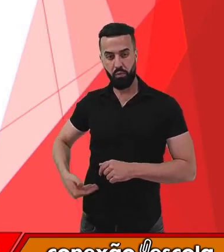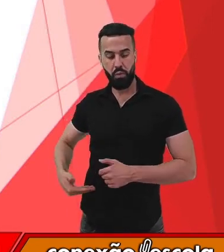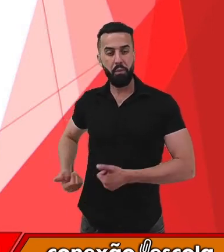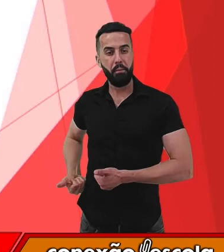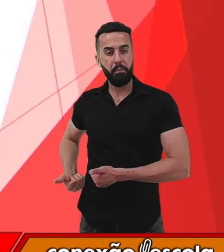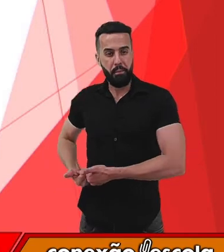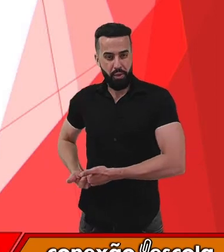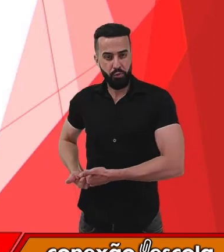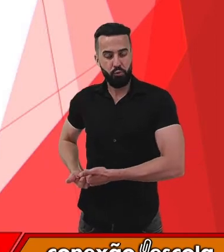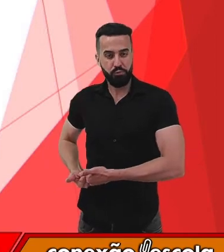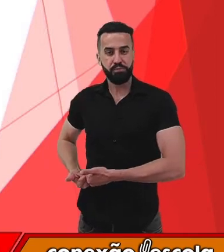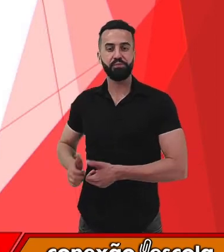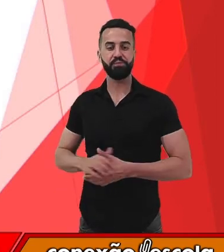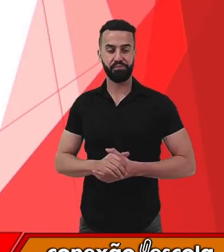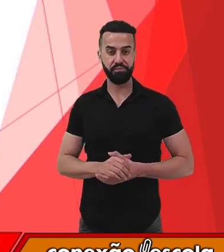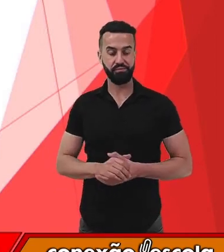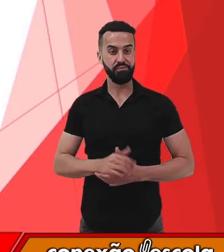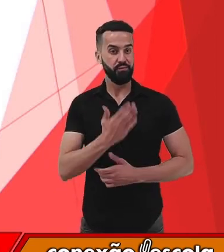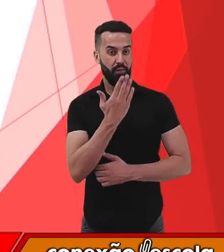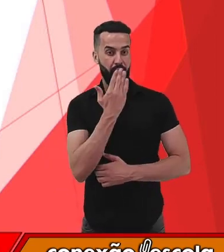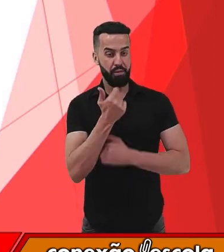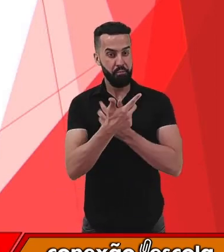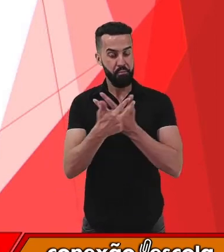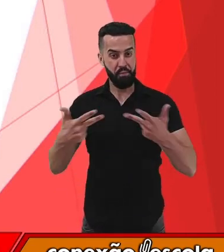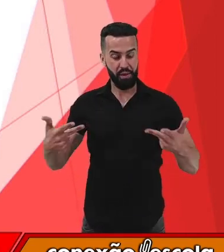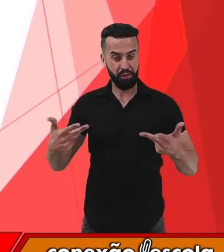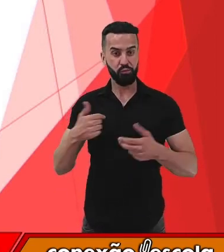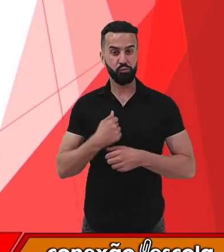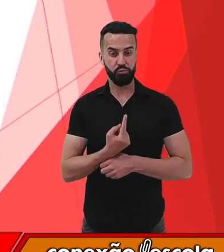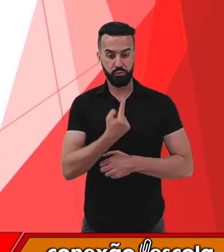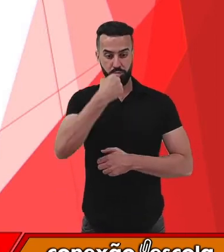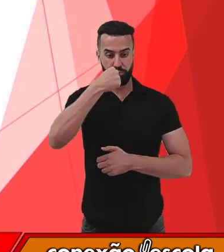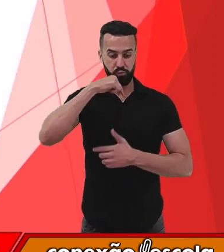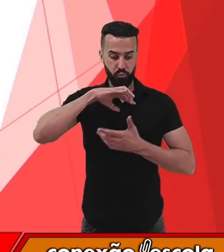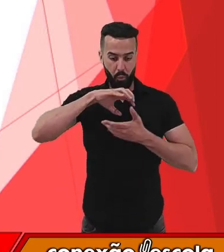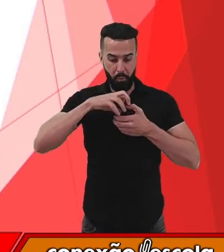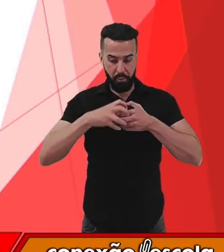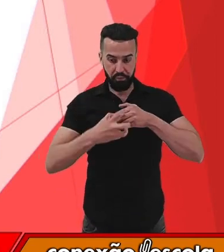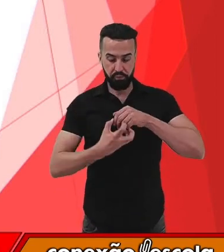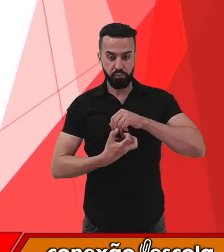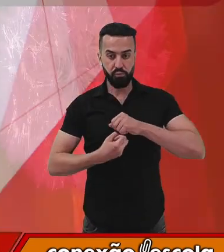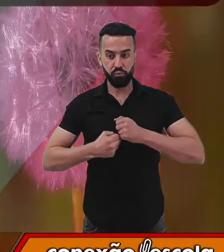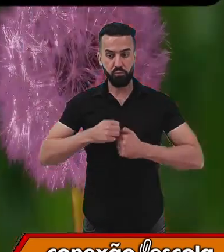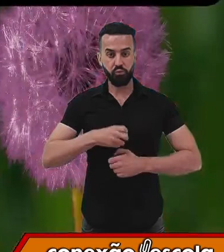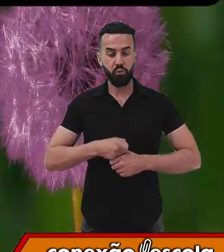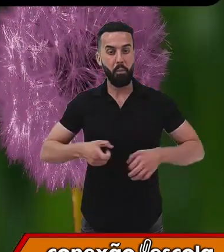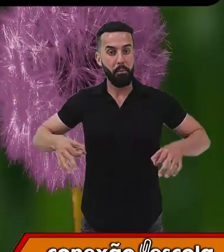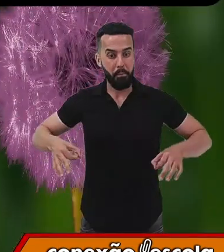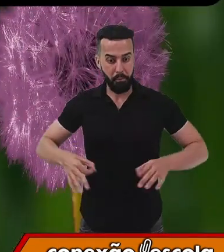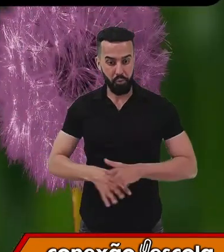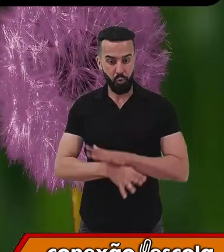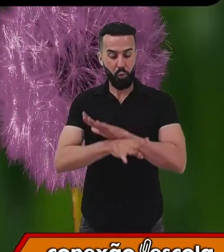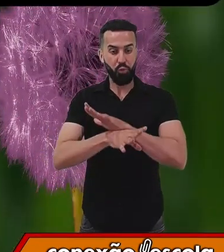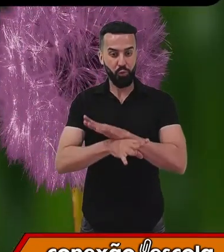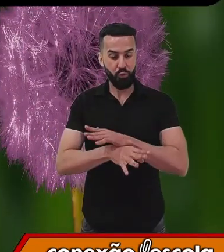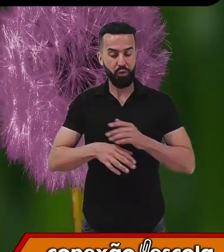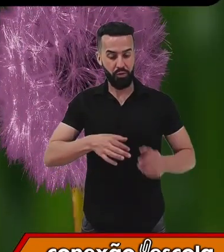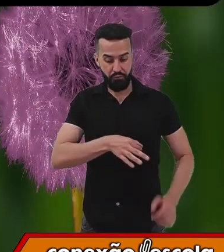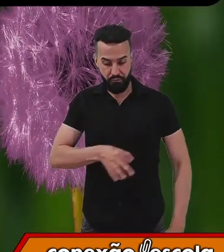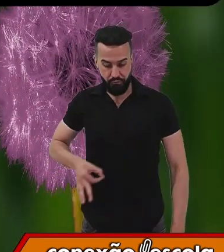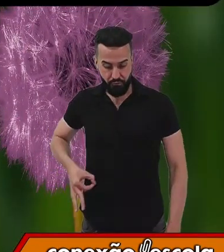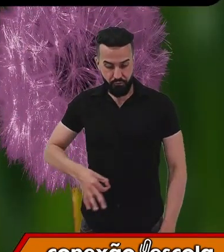Finalmente, todo esse alimento, todo esse bolo alimentar, vai ser conduzido ao intestino